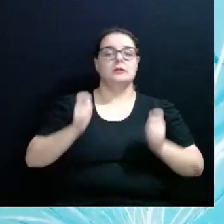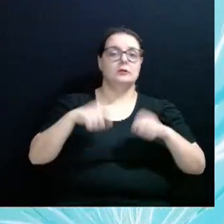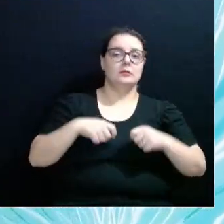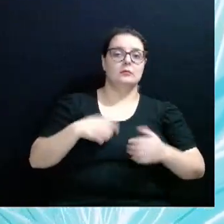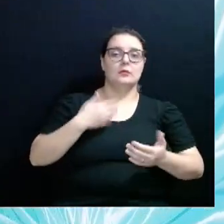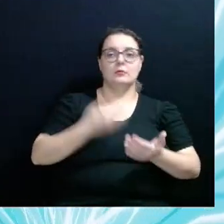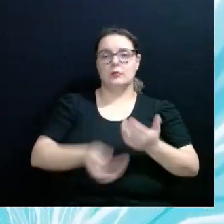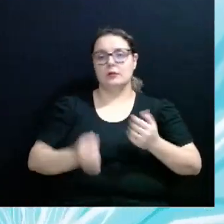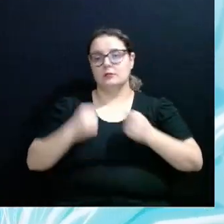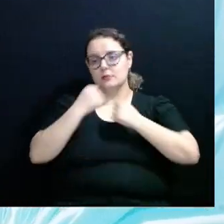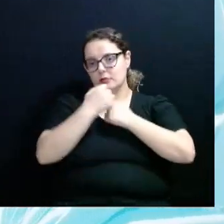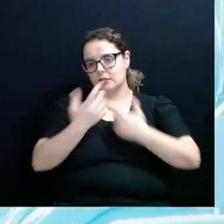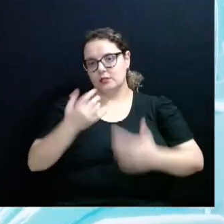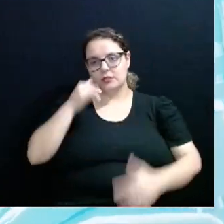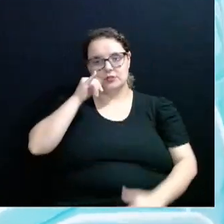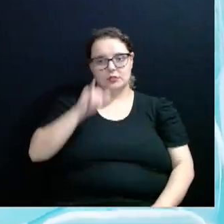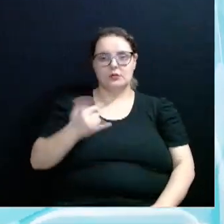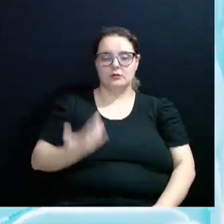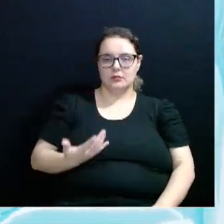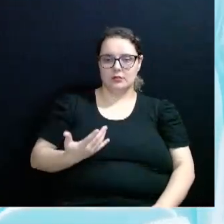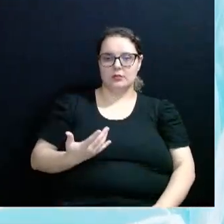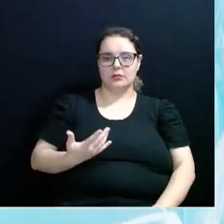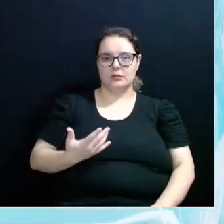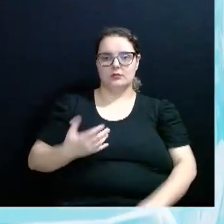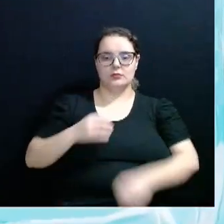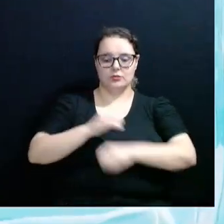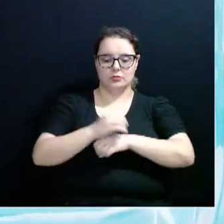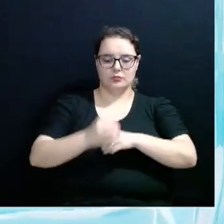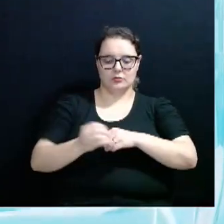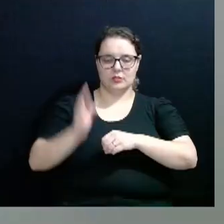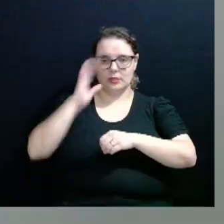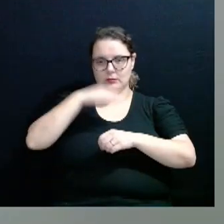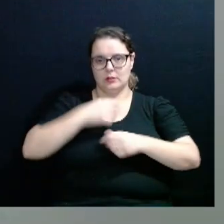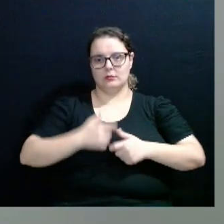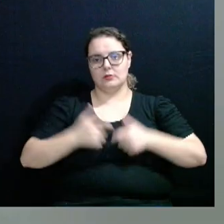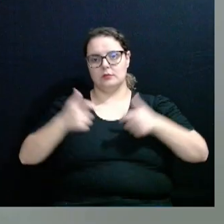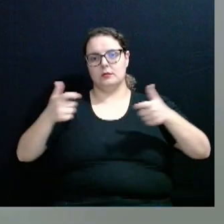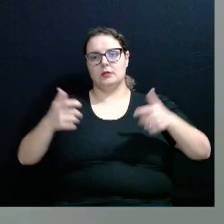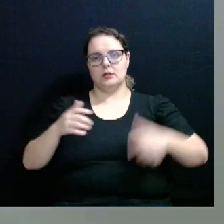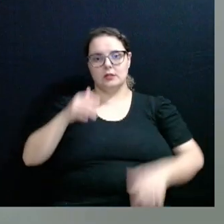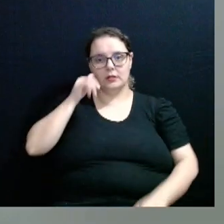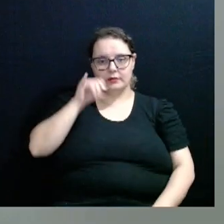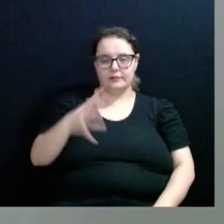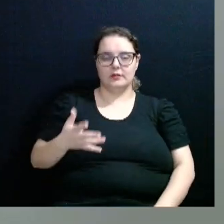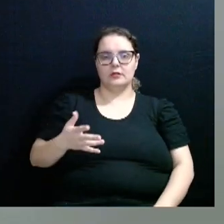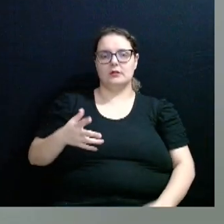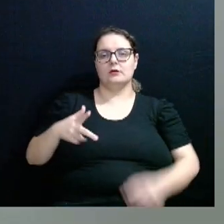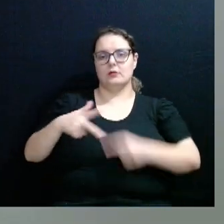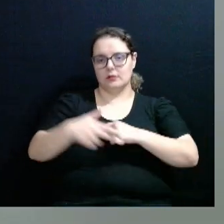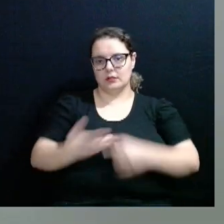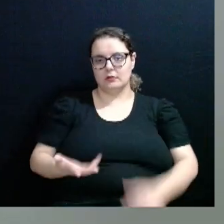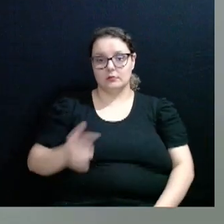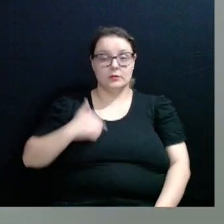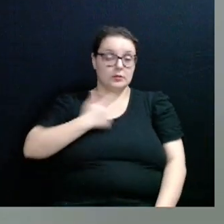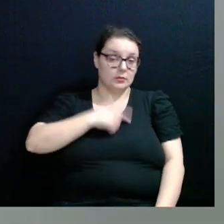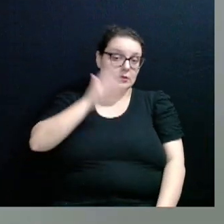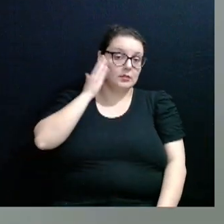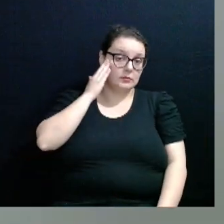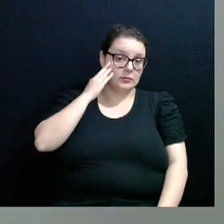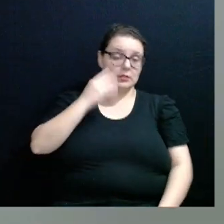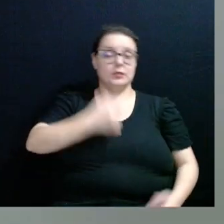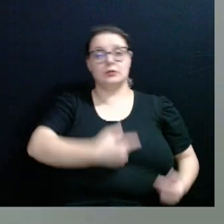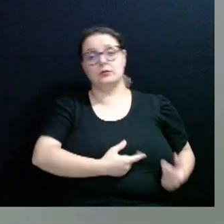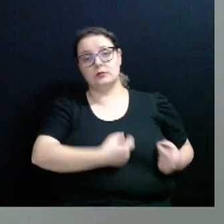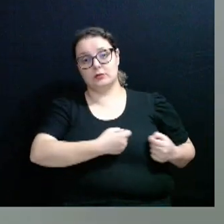evitar o crescimento de uma célula maligna, por exemplo, tá? Então, a gente sabe que o câncer de mama é mais